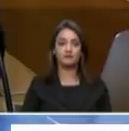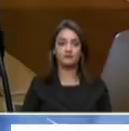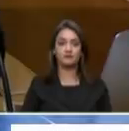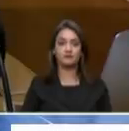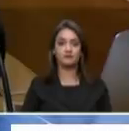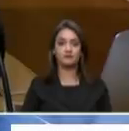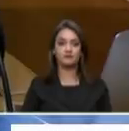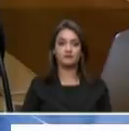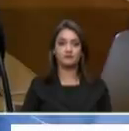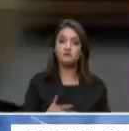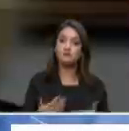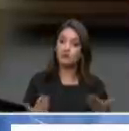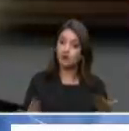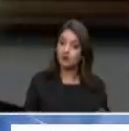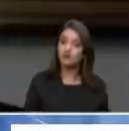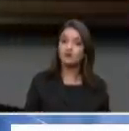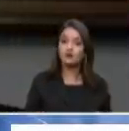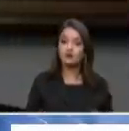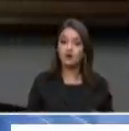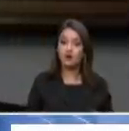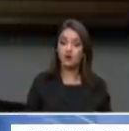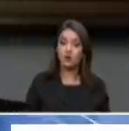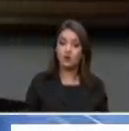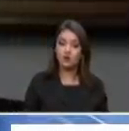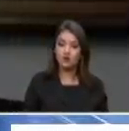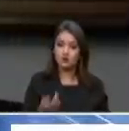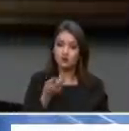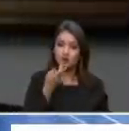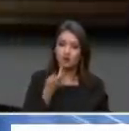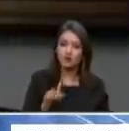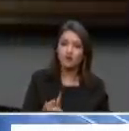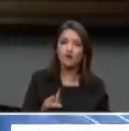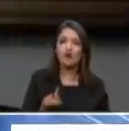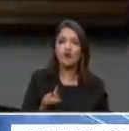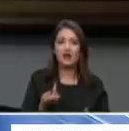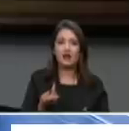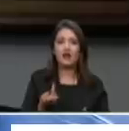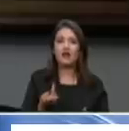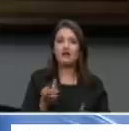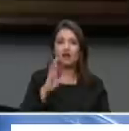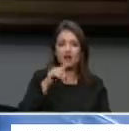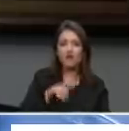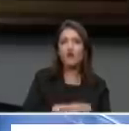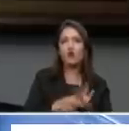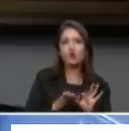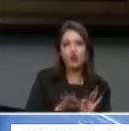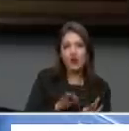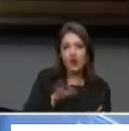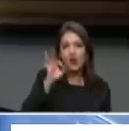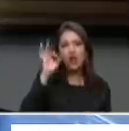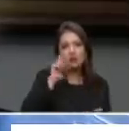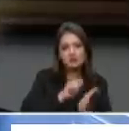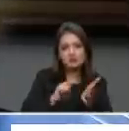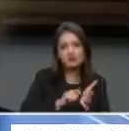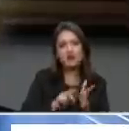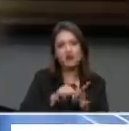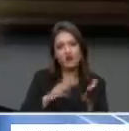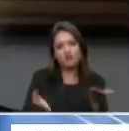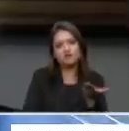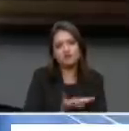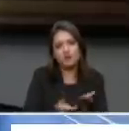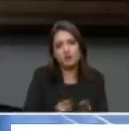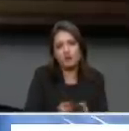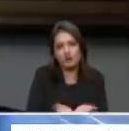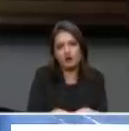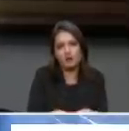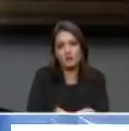do deputado. Como é que pode isso? Como é que vai se resolver isso, né? Qual que é, o que diz a lei em relação a isso?